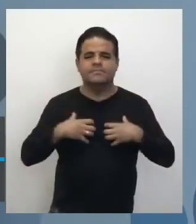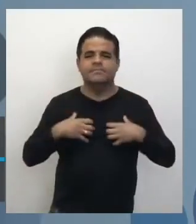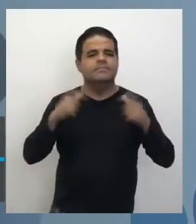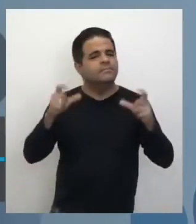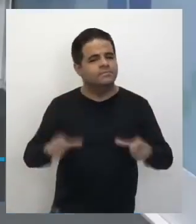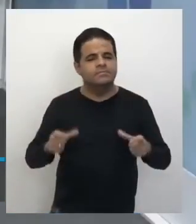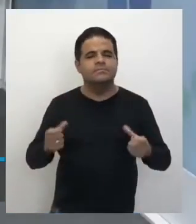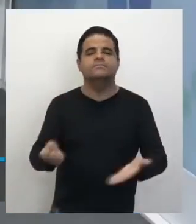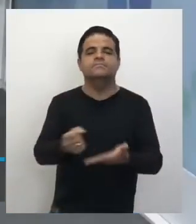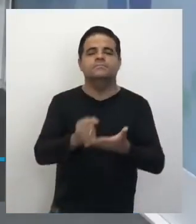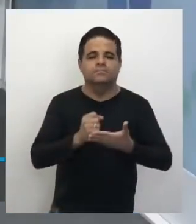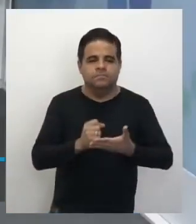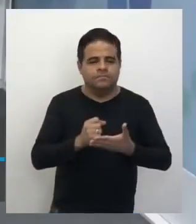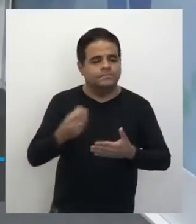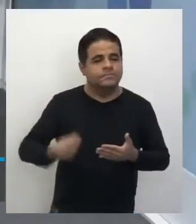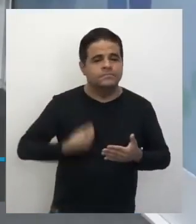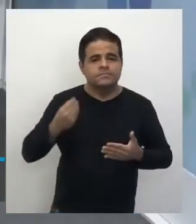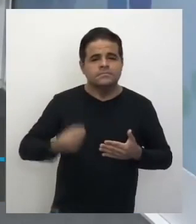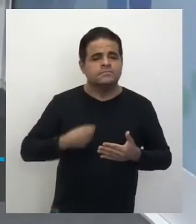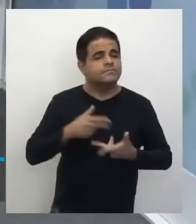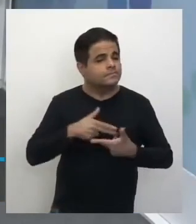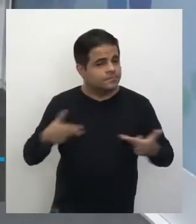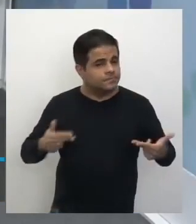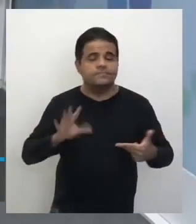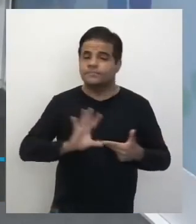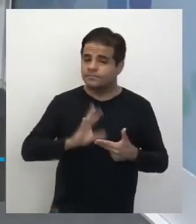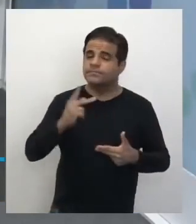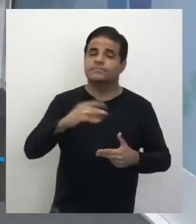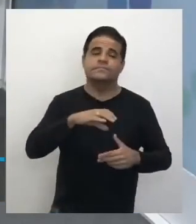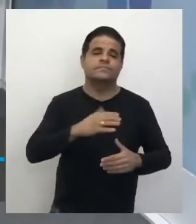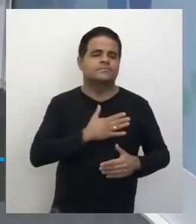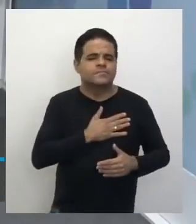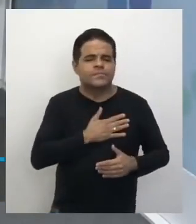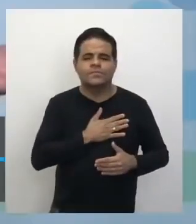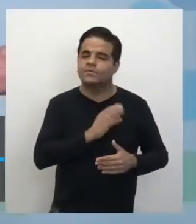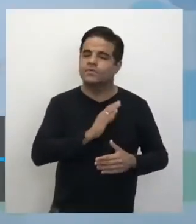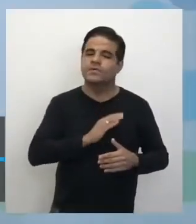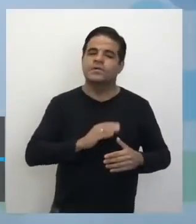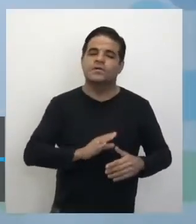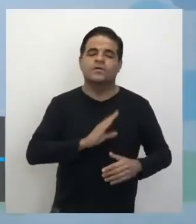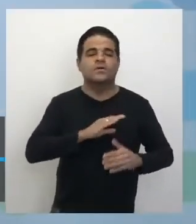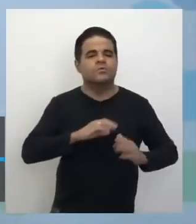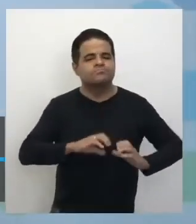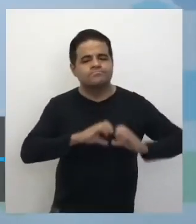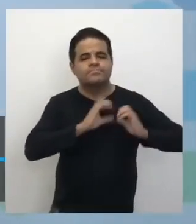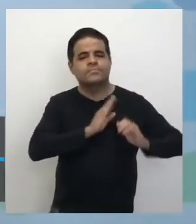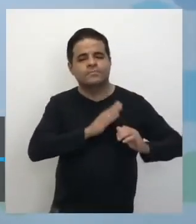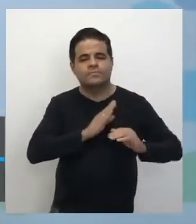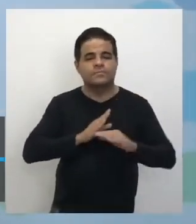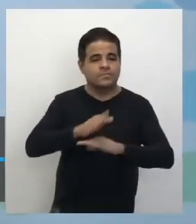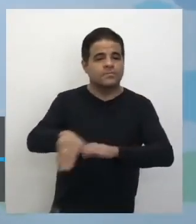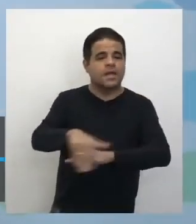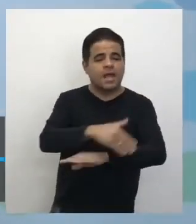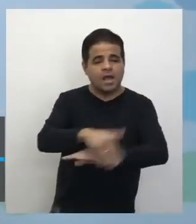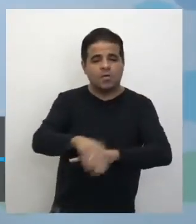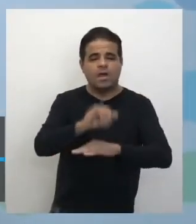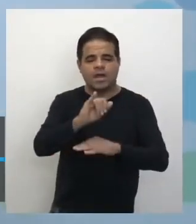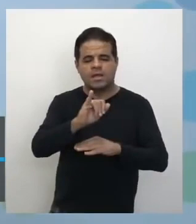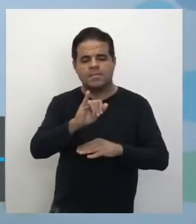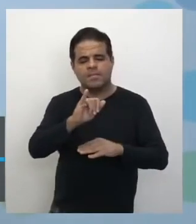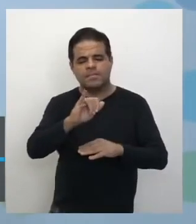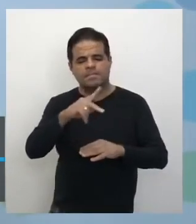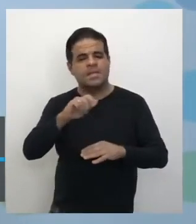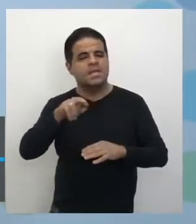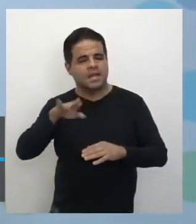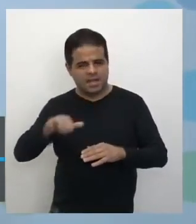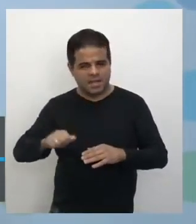trazem de melhor. E é o que tá o certo? Caetano fala, porque alguma coisa acontece no seu coração. No caso, é quando ele cruzava ali a Ipiranga com a Avenida São João, mas, né,